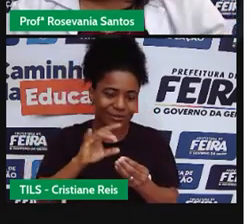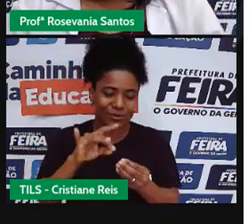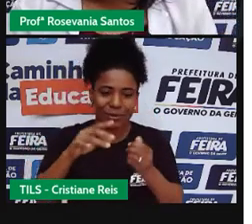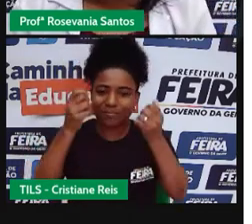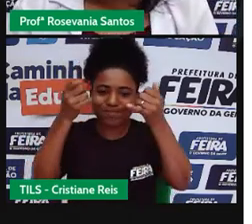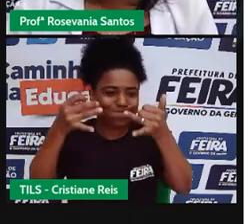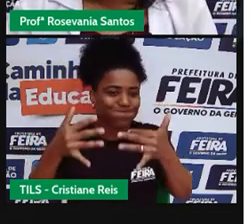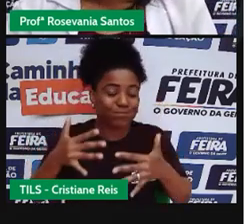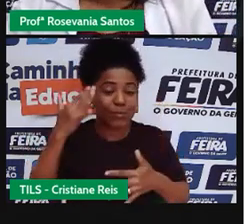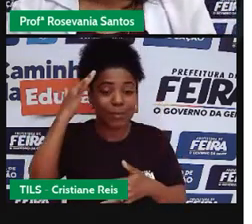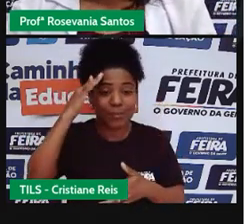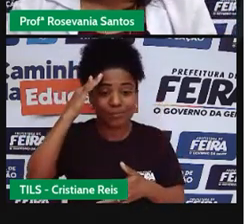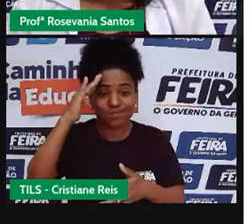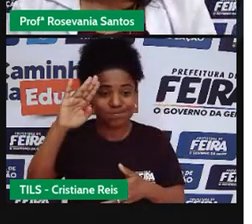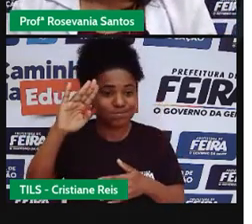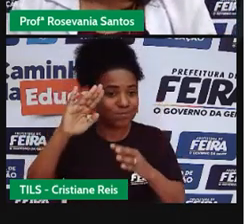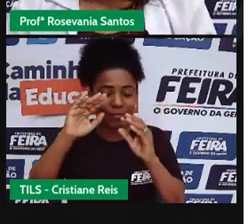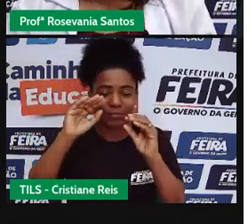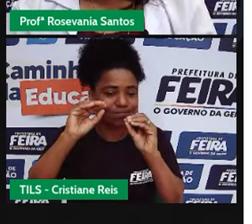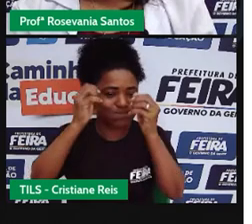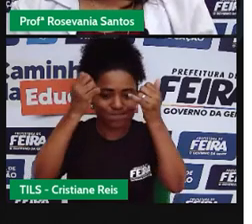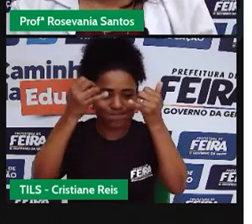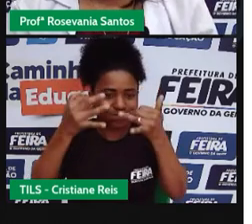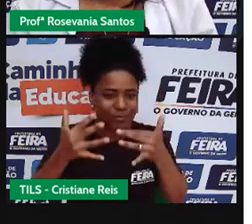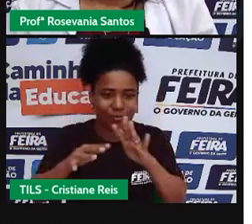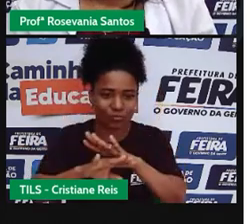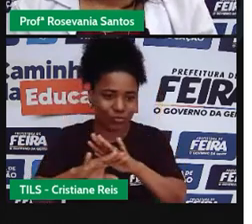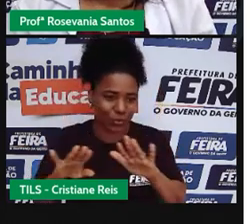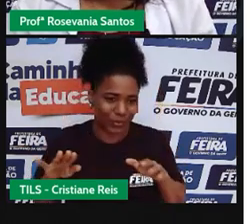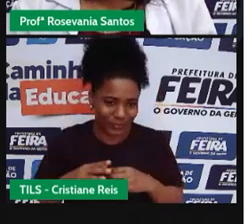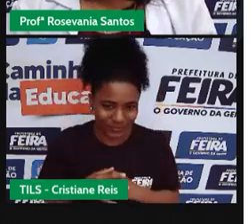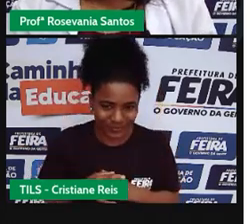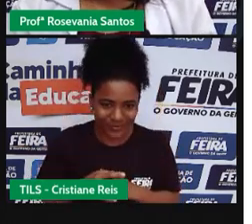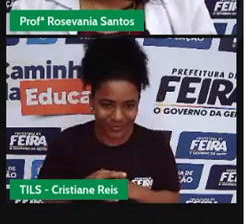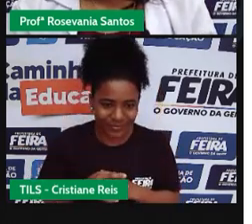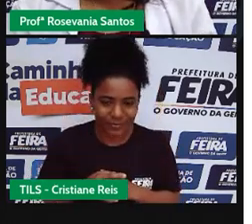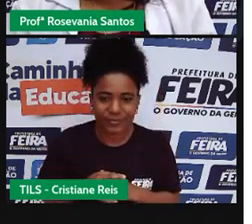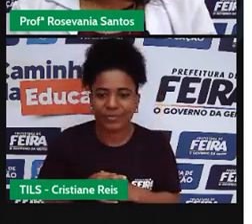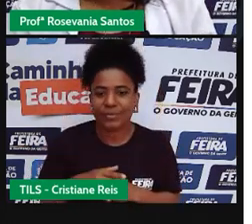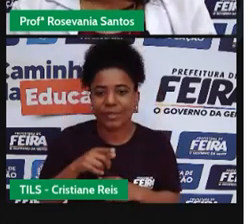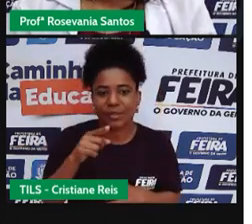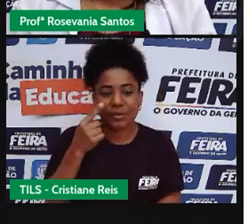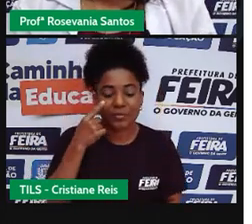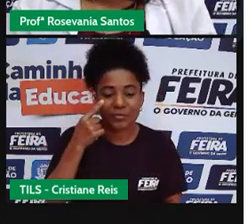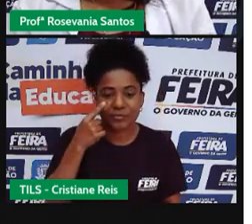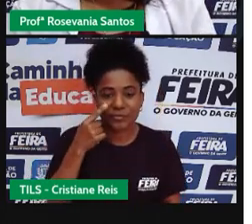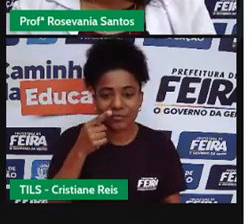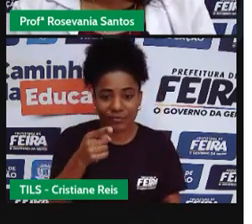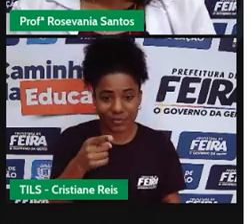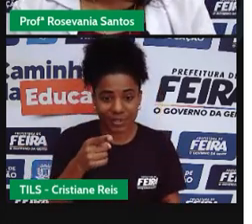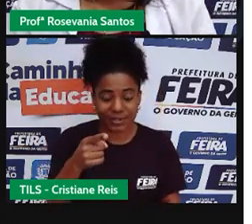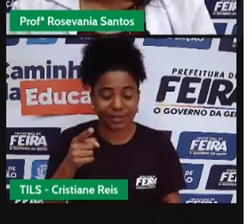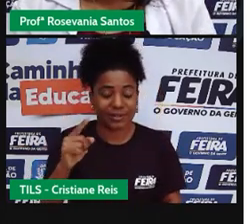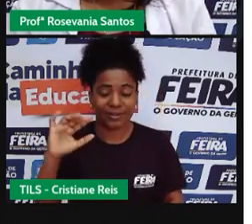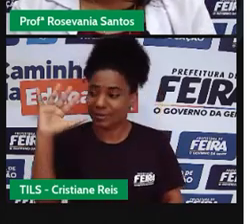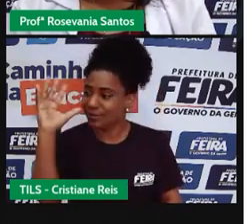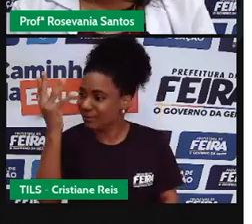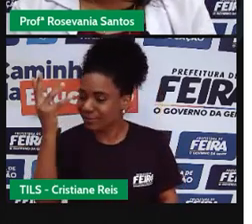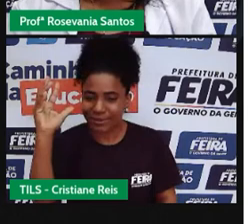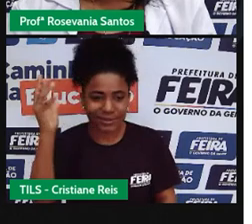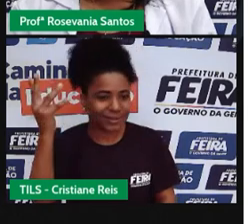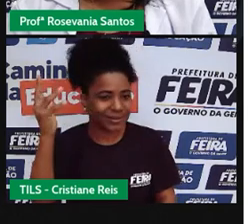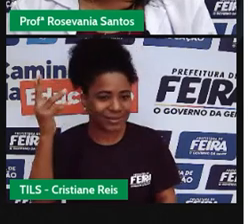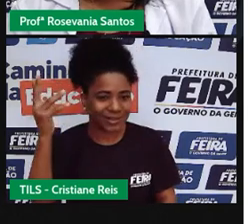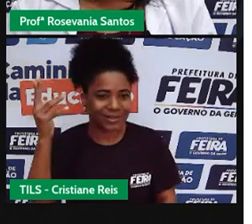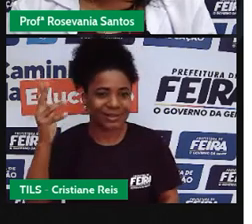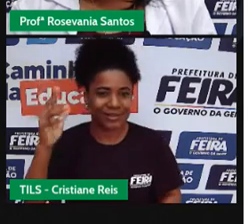estudar, e não que existe essa linha, né, na natureza. Então, olha aqui, o clima tropical, duas estações. Eu tenho uma seca e outra